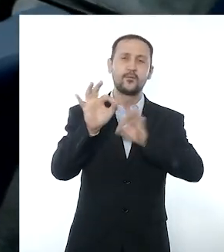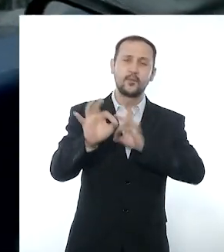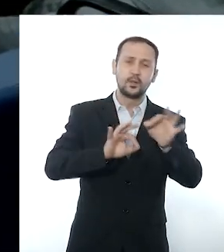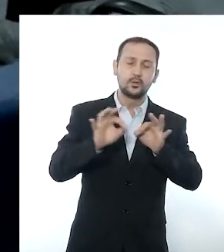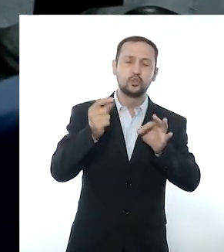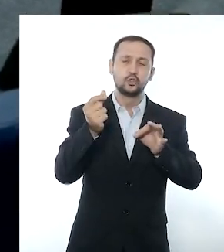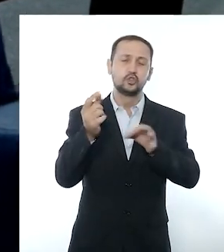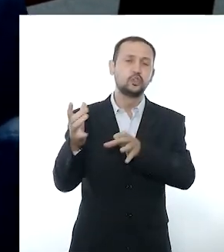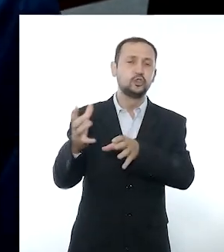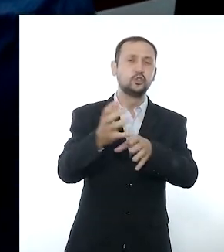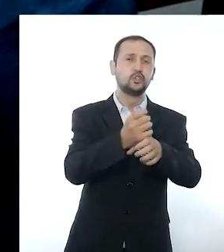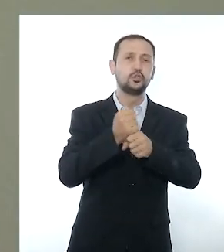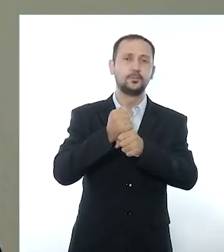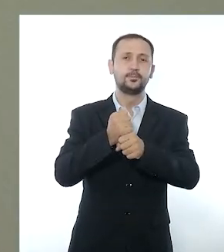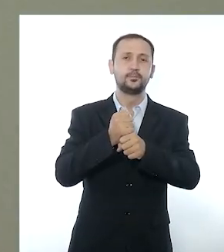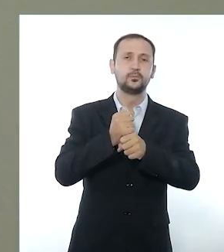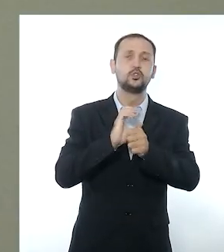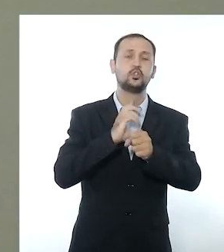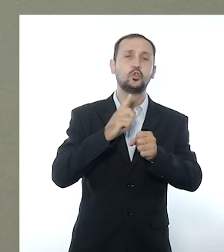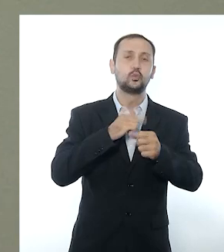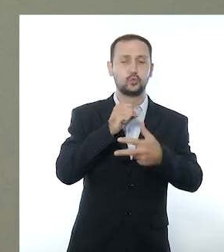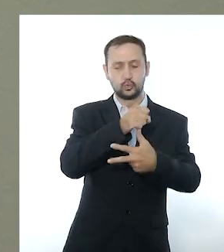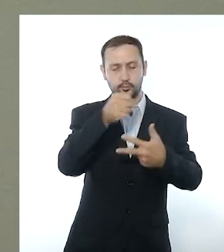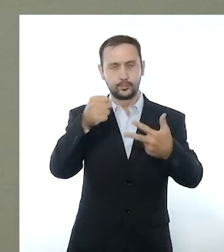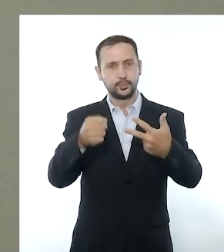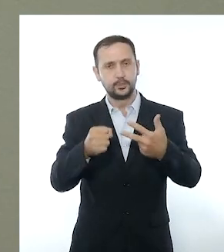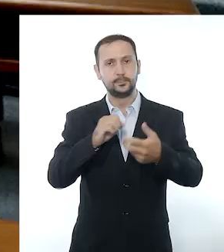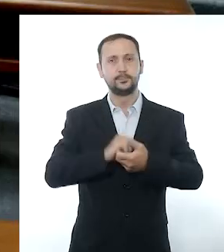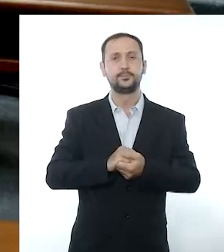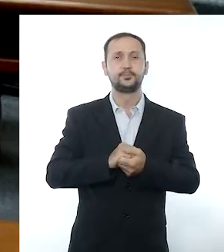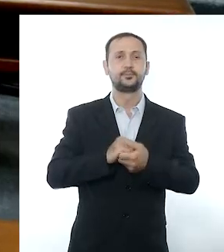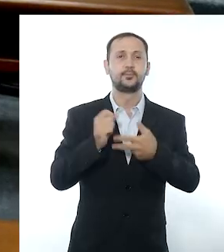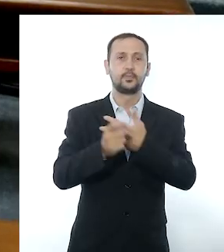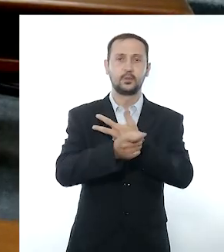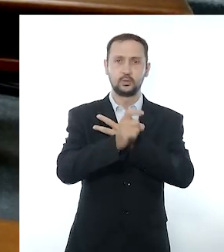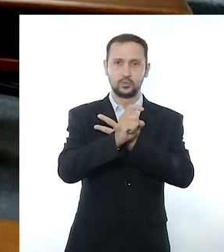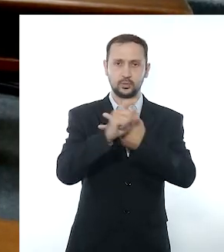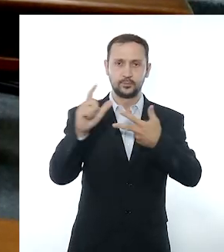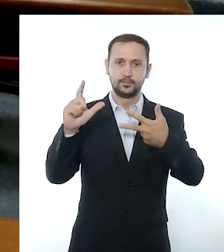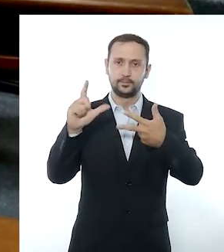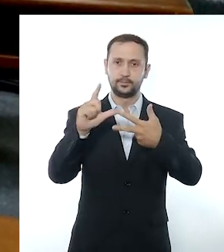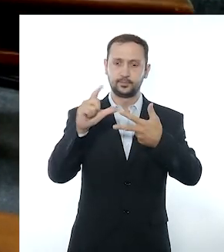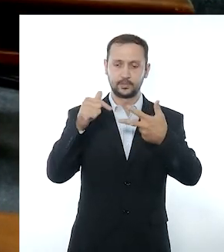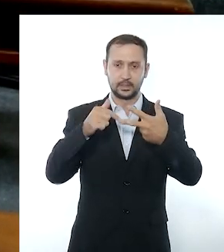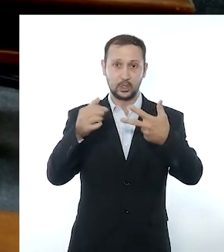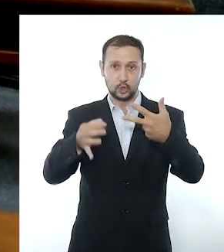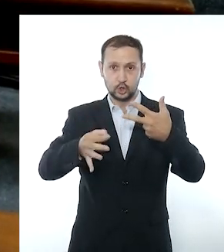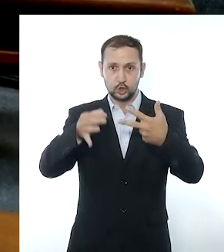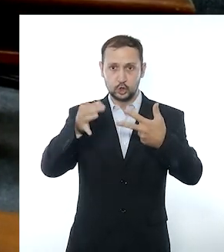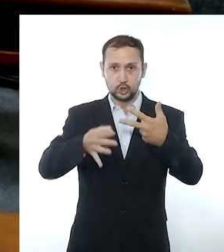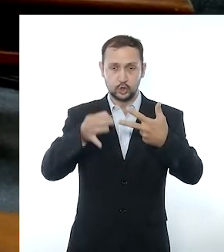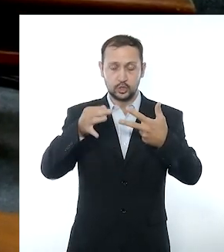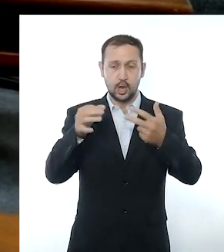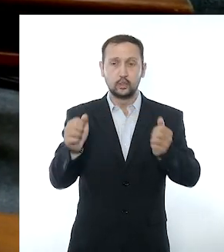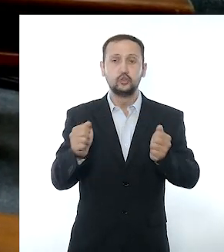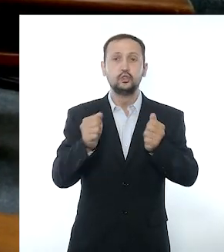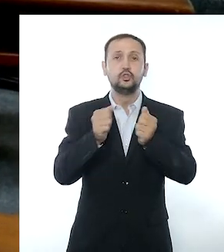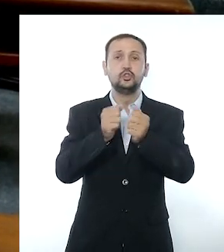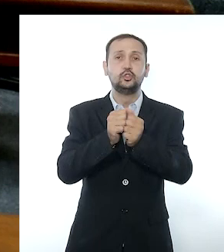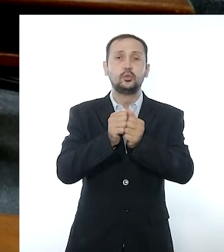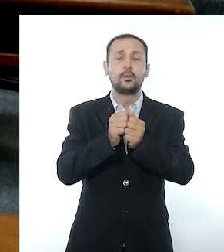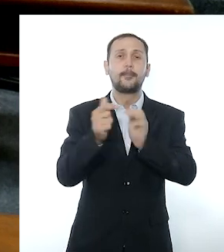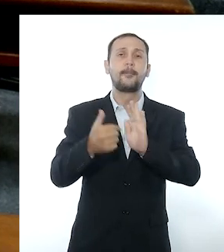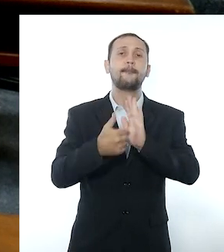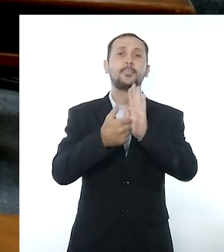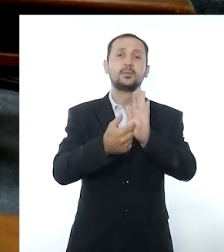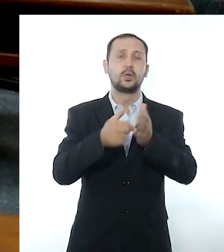acompanharam a execução orçamentária de todos os poderes do Estado. Executivo, Legislativo e Judiciário reunidos